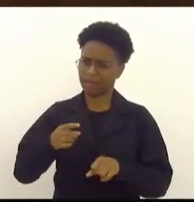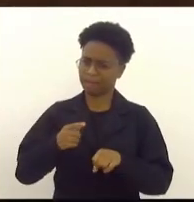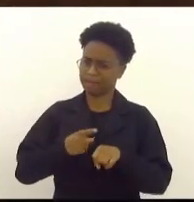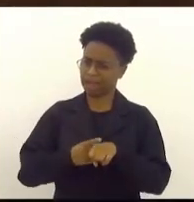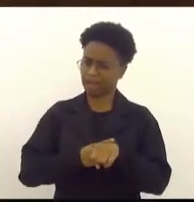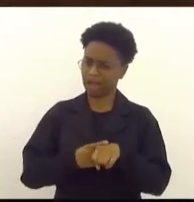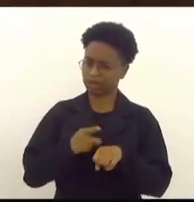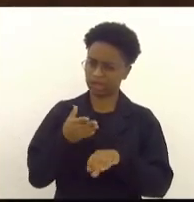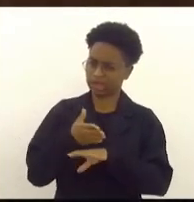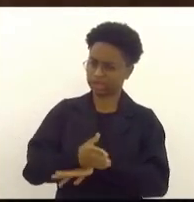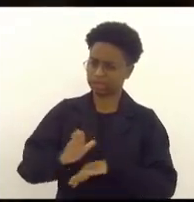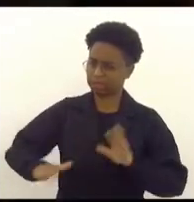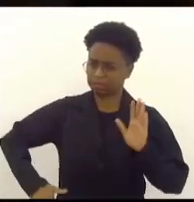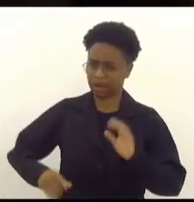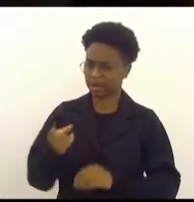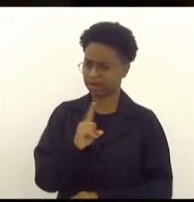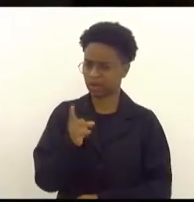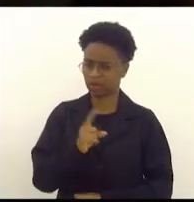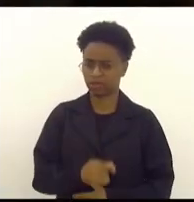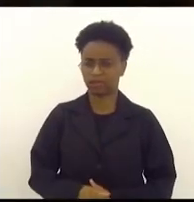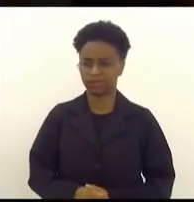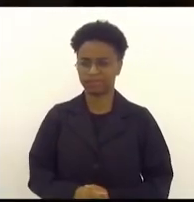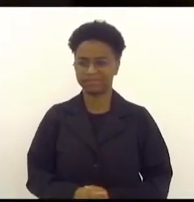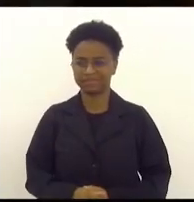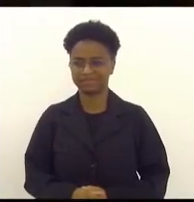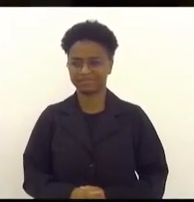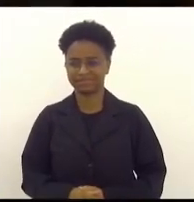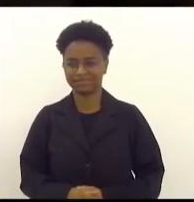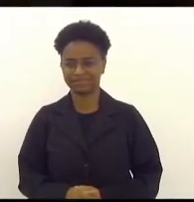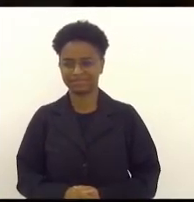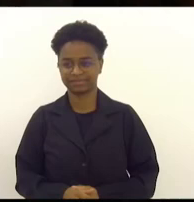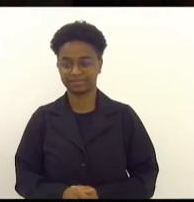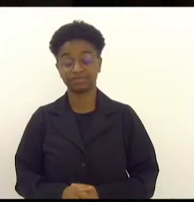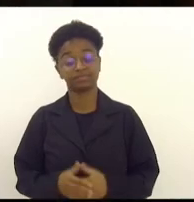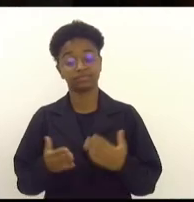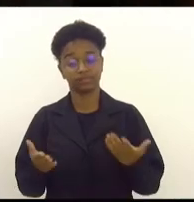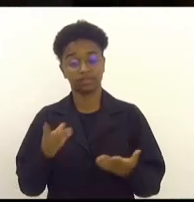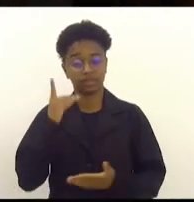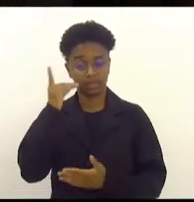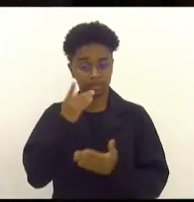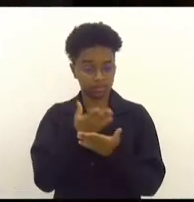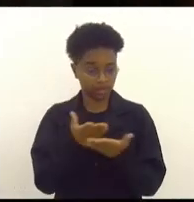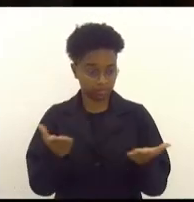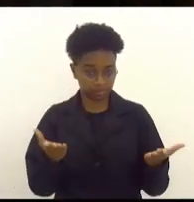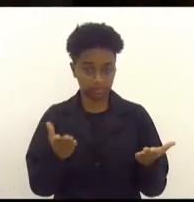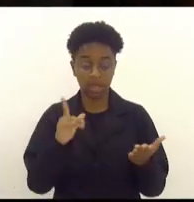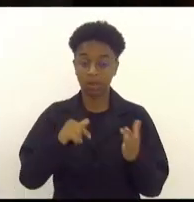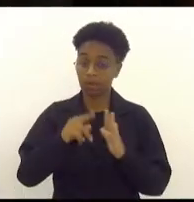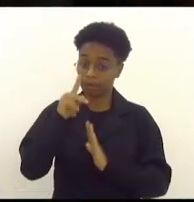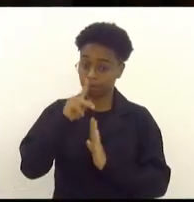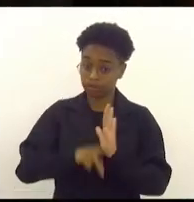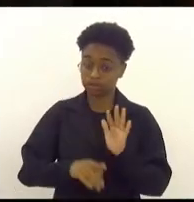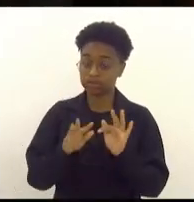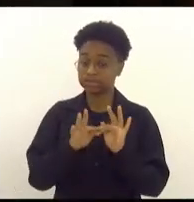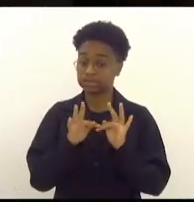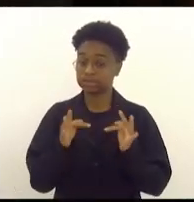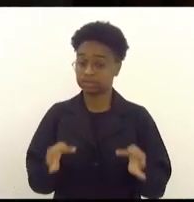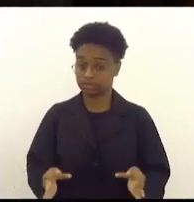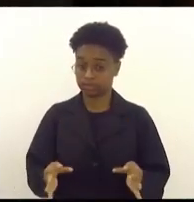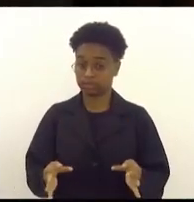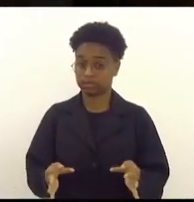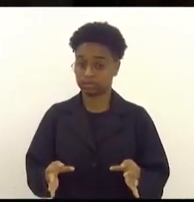não pelo amor de Deus Mas então deputados e deputados é um projeto simples